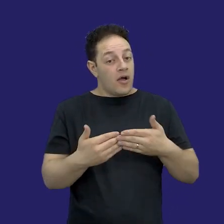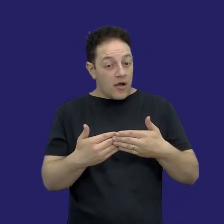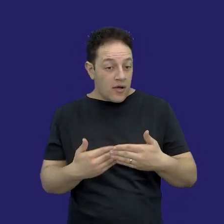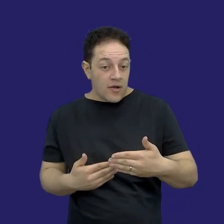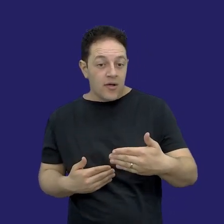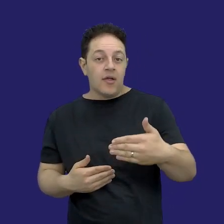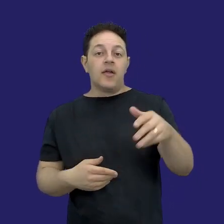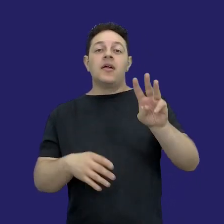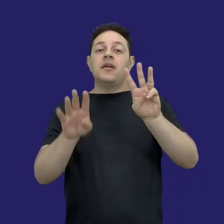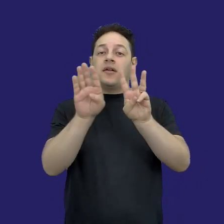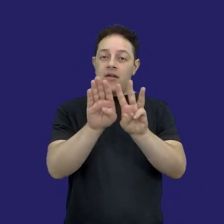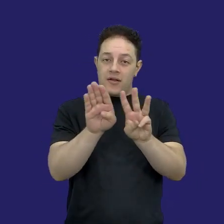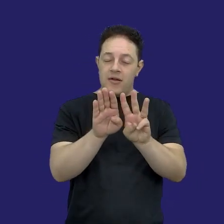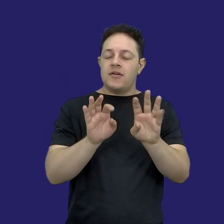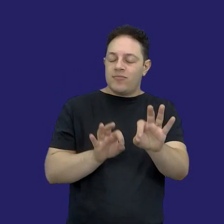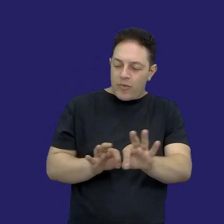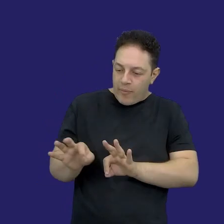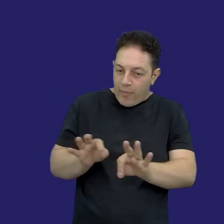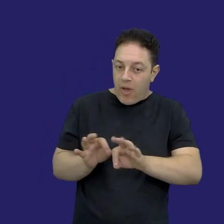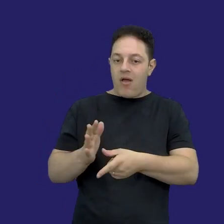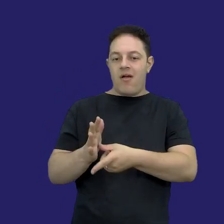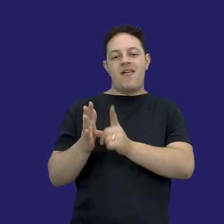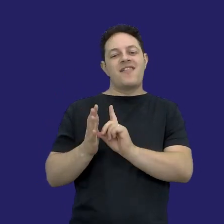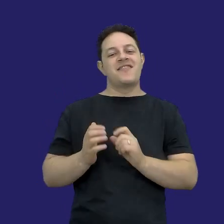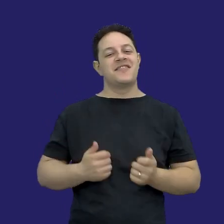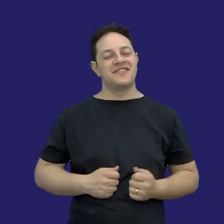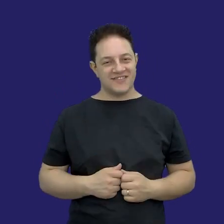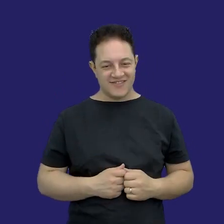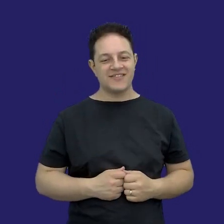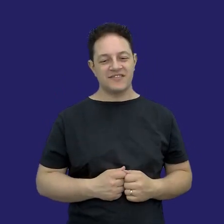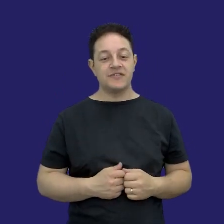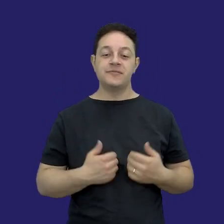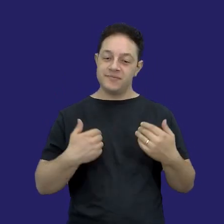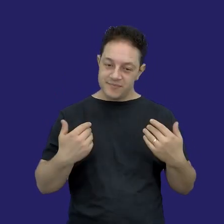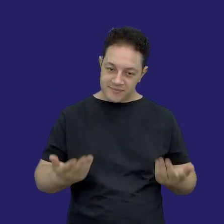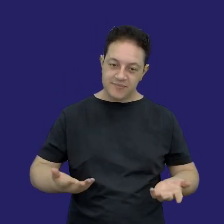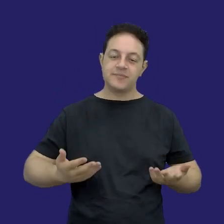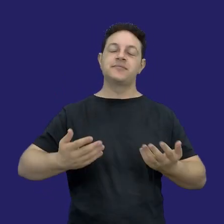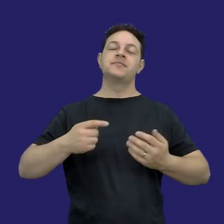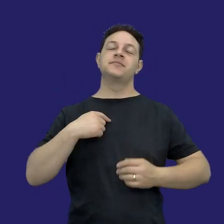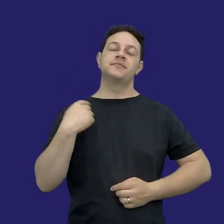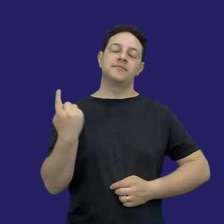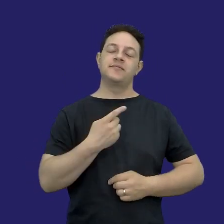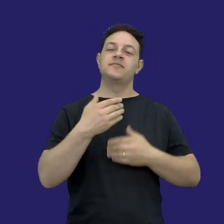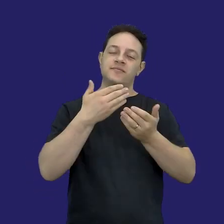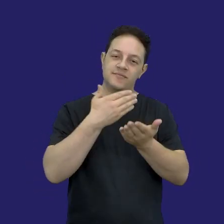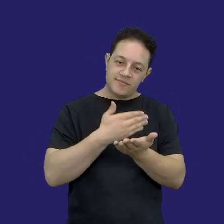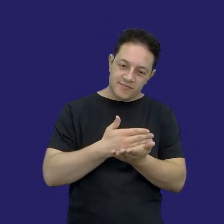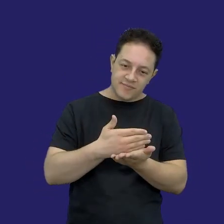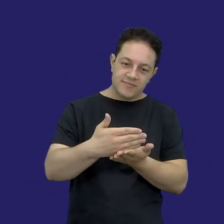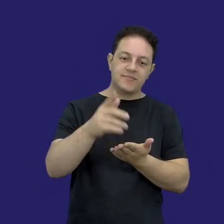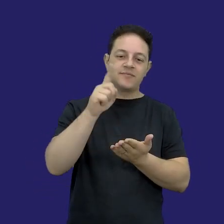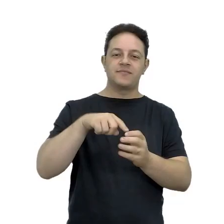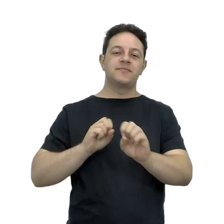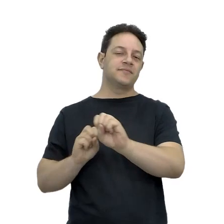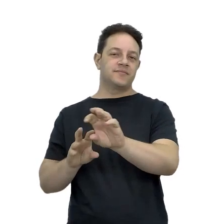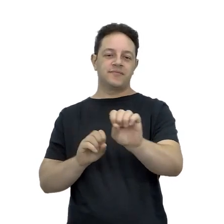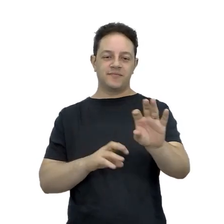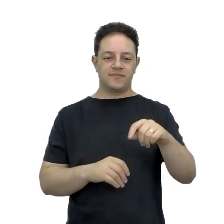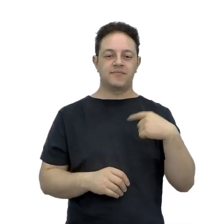entrar nesse terceiro bimestre. E assim a gente vai começar a nossa